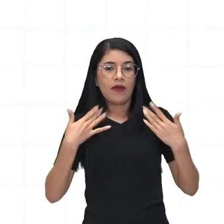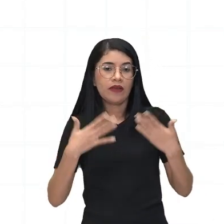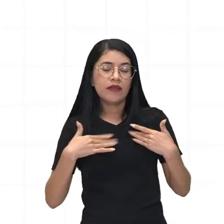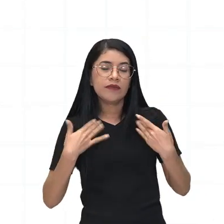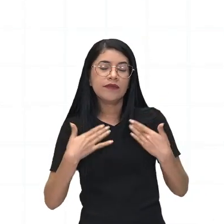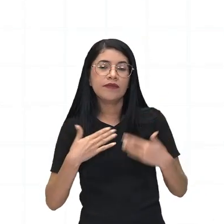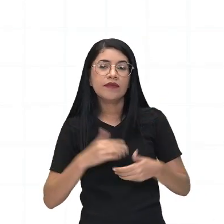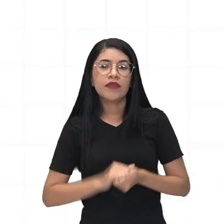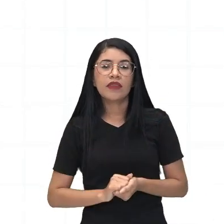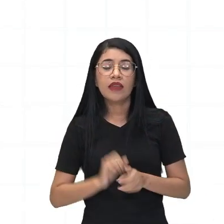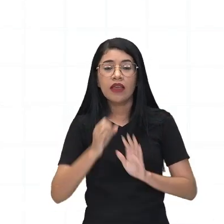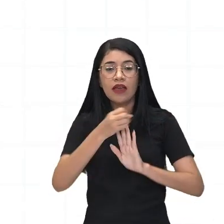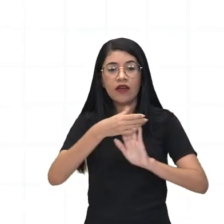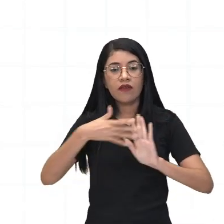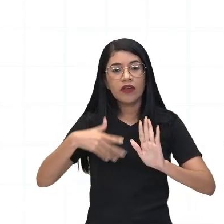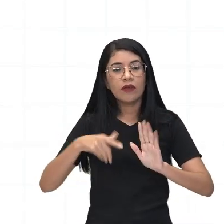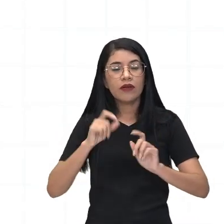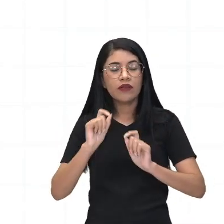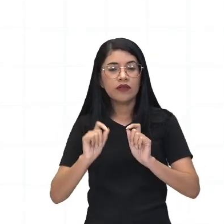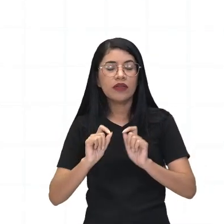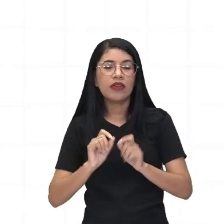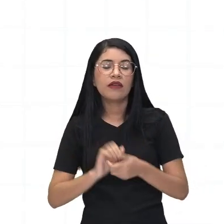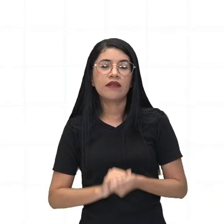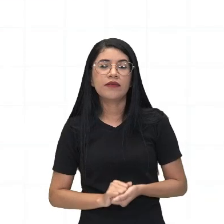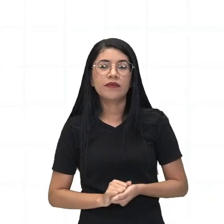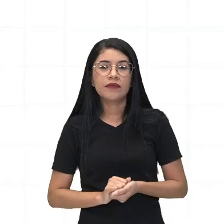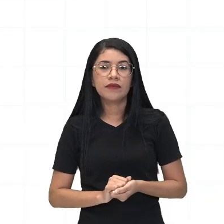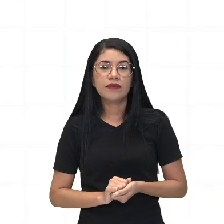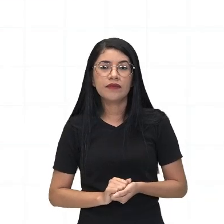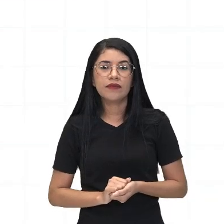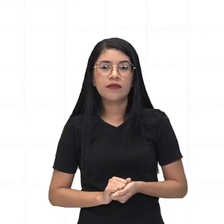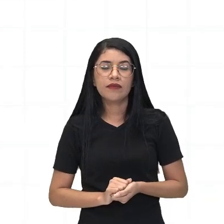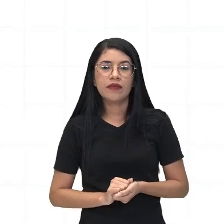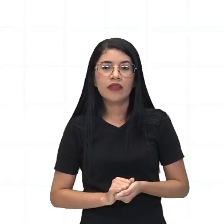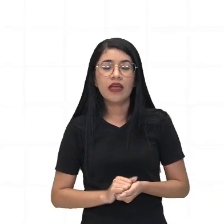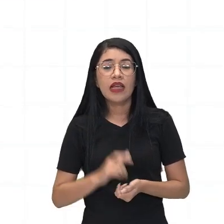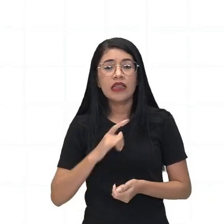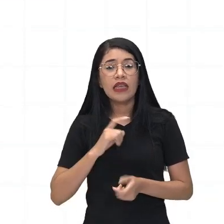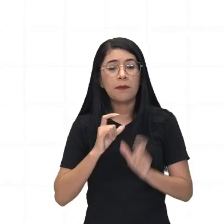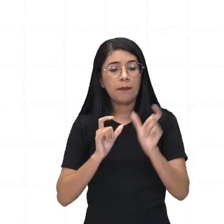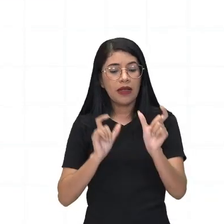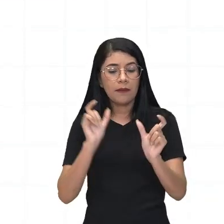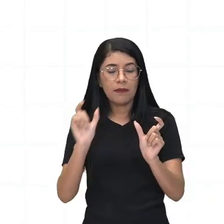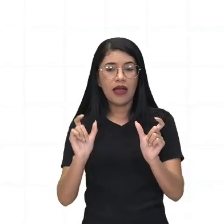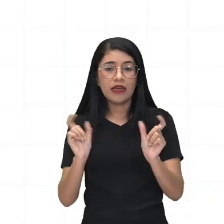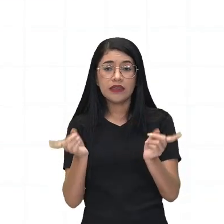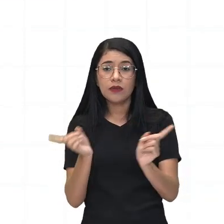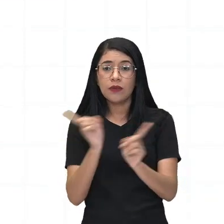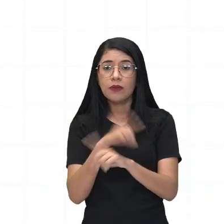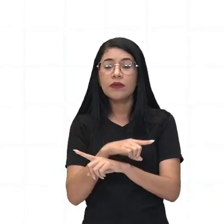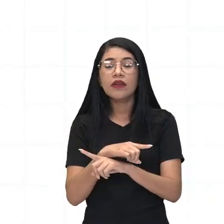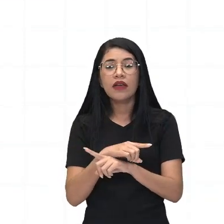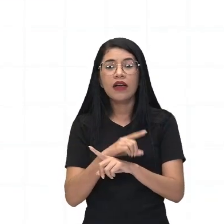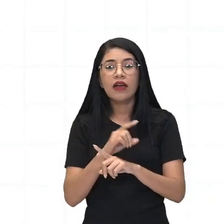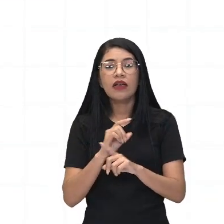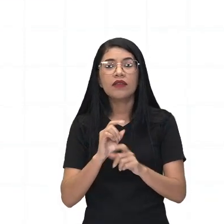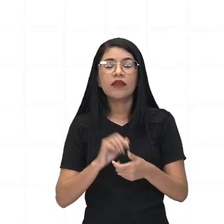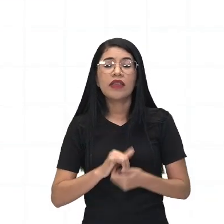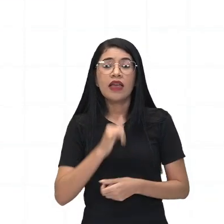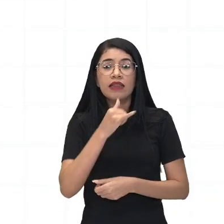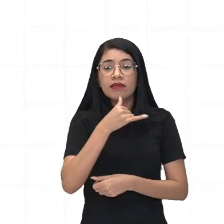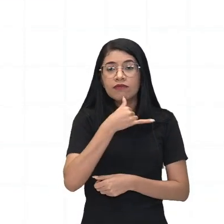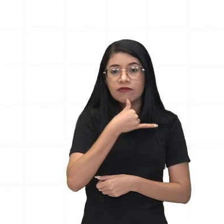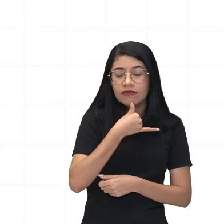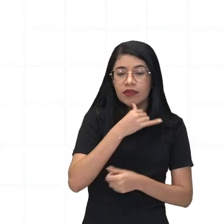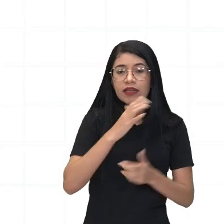contentamento". Temos aí a aproximação de dois termos contrários nesse contexto, né? O pesar